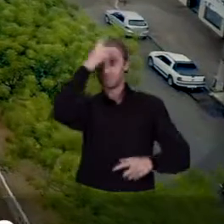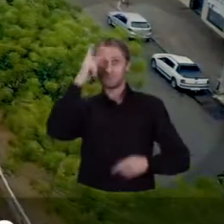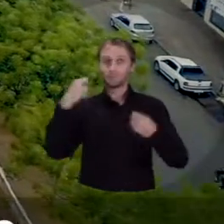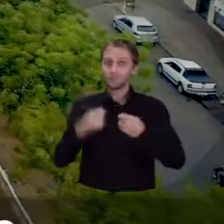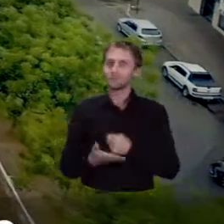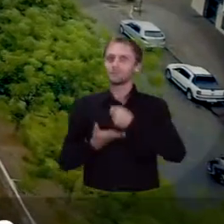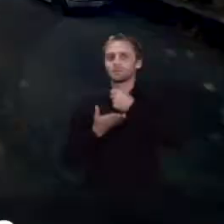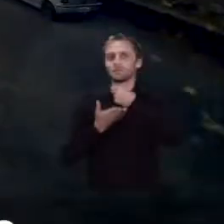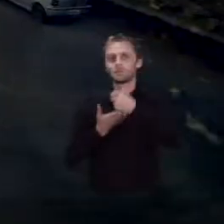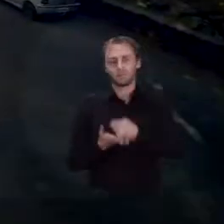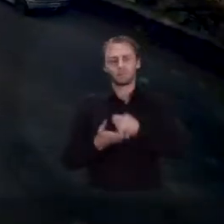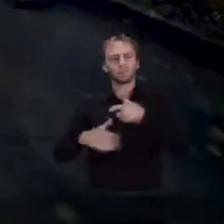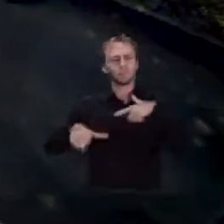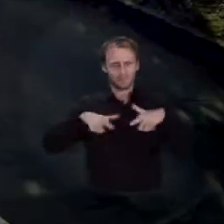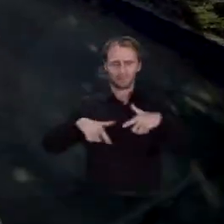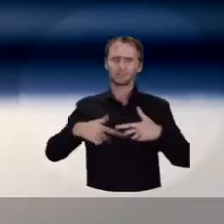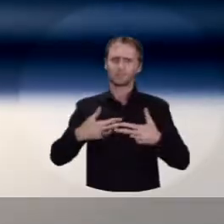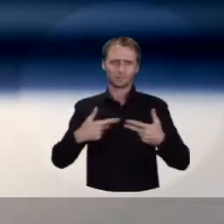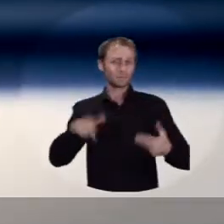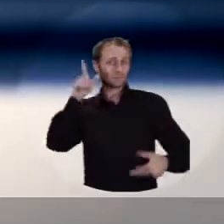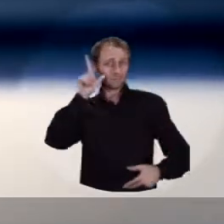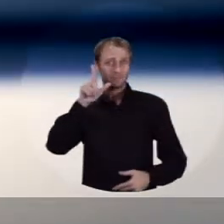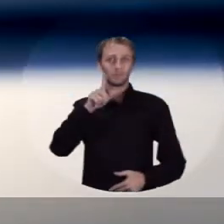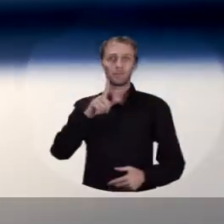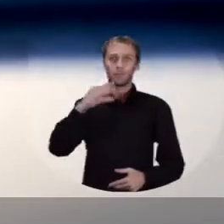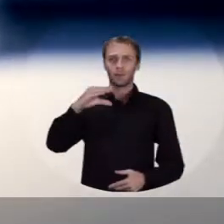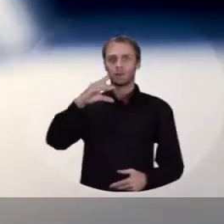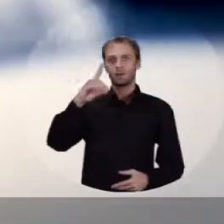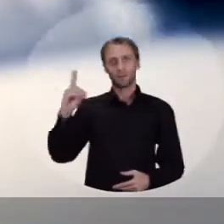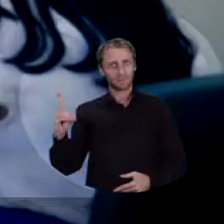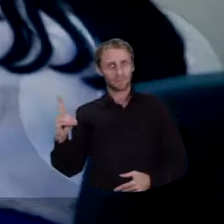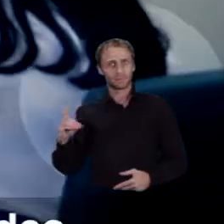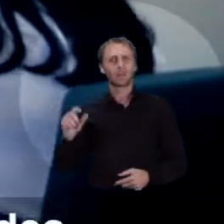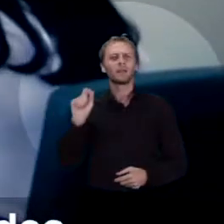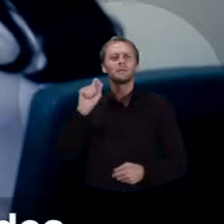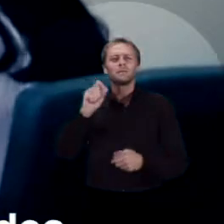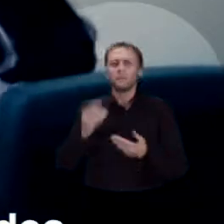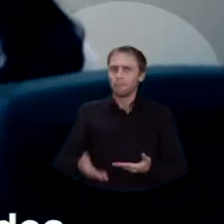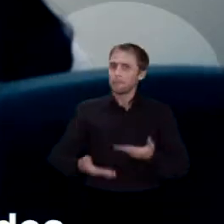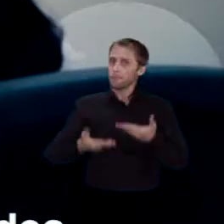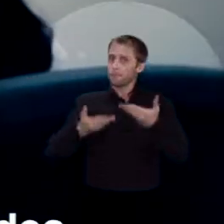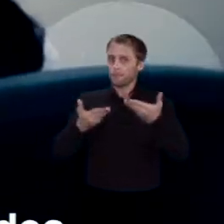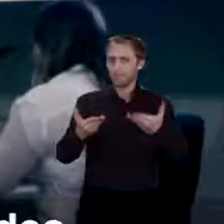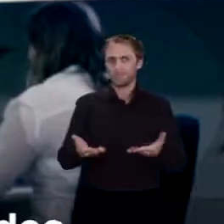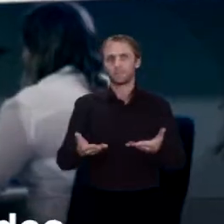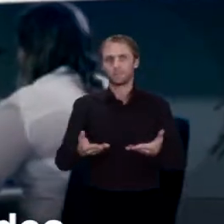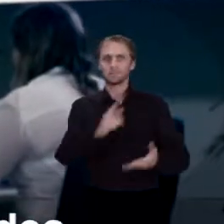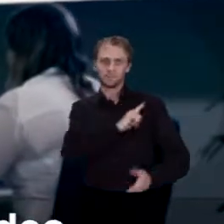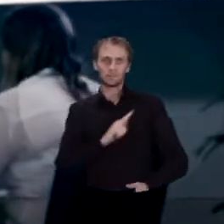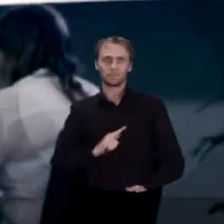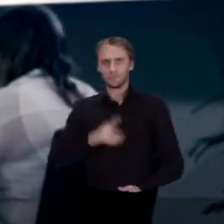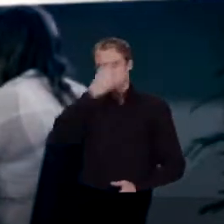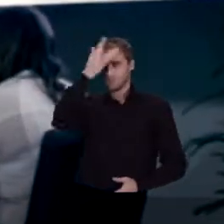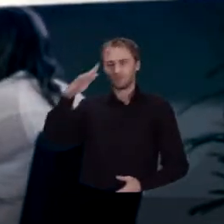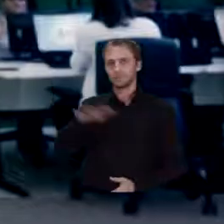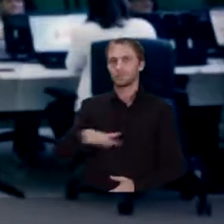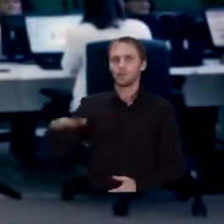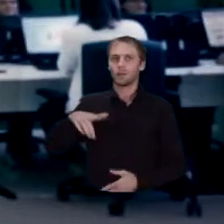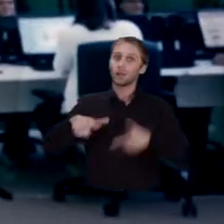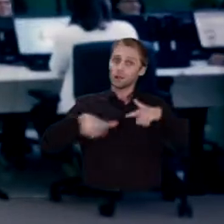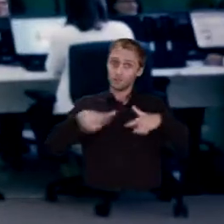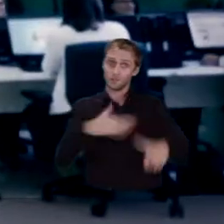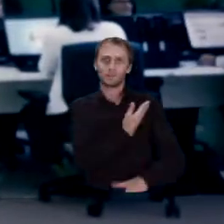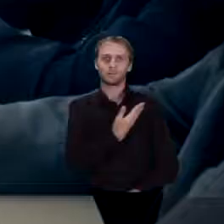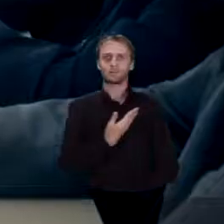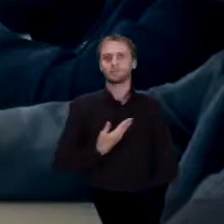o cidadão precise de apoio e de serviços que garantam a sua cidadania. E quem leva o governo para junto das comunidades é o